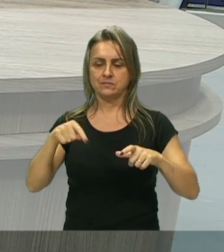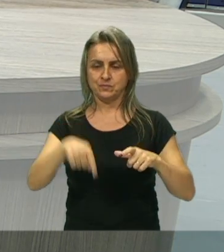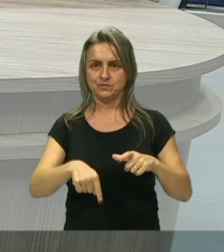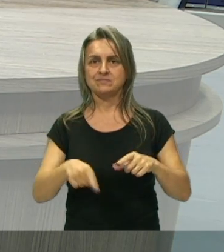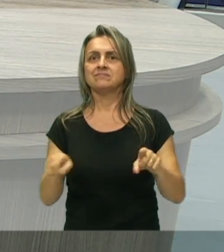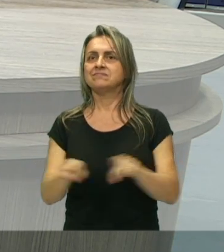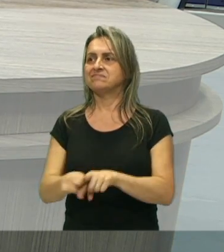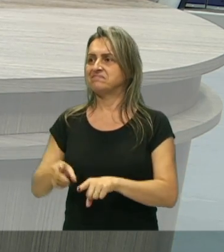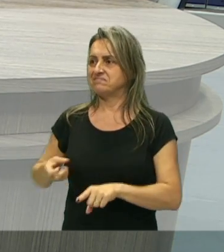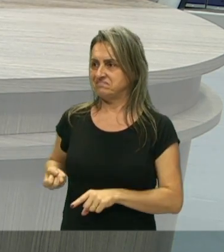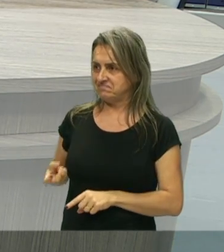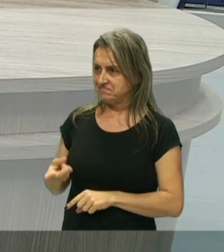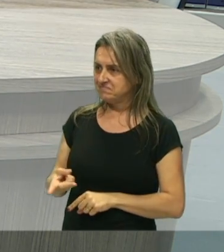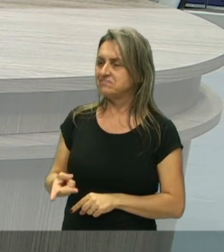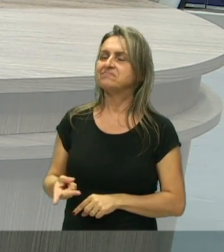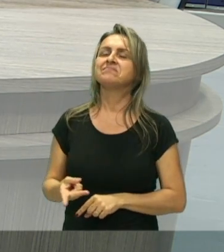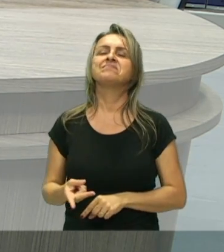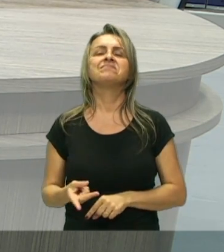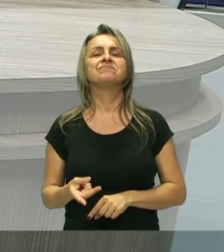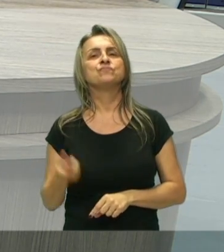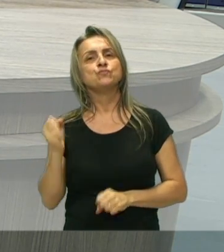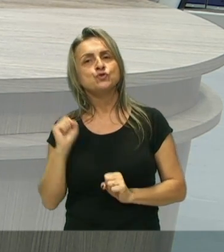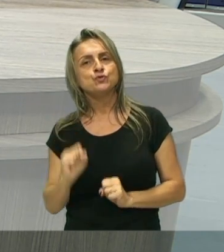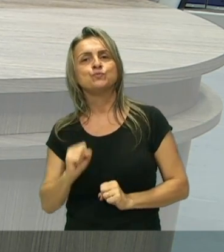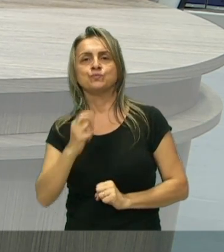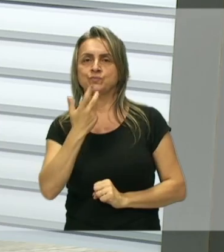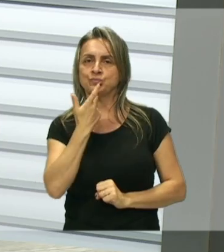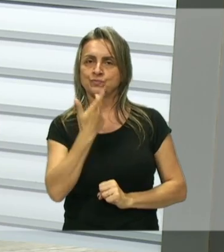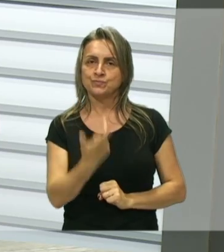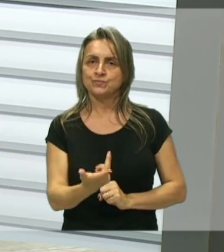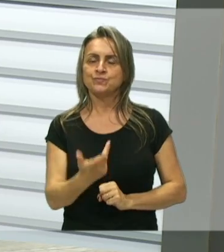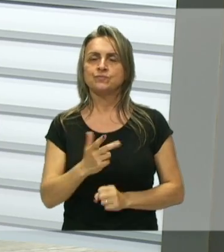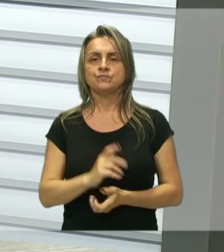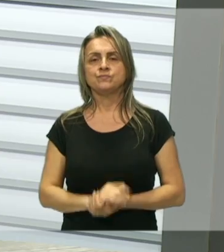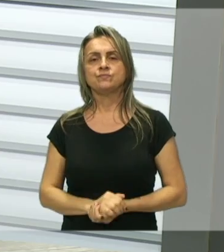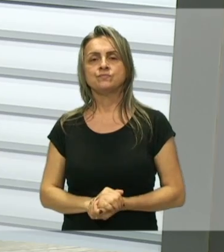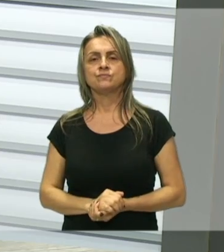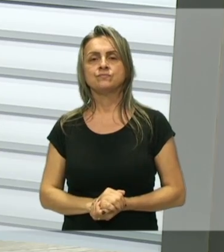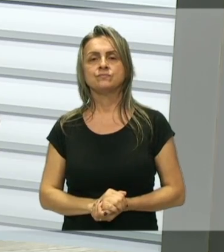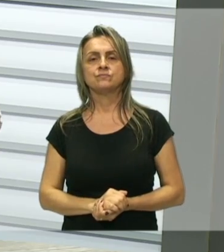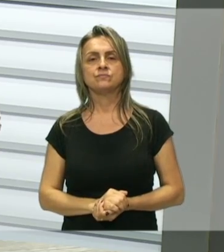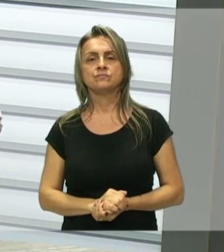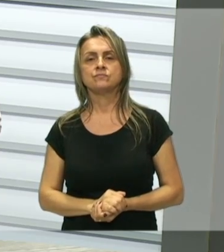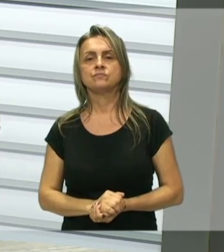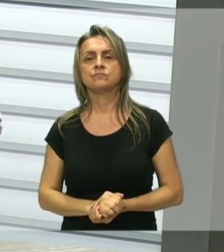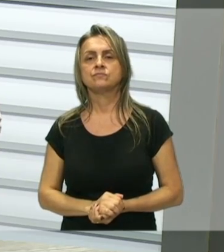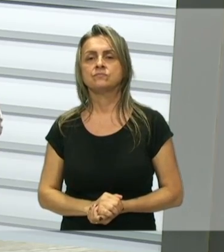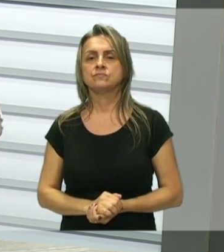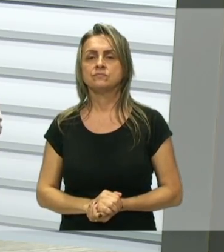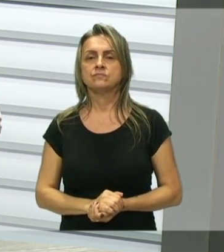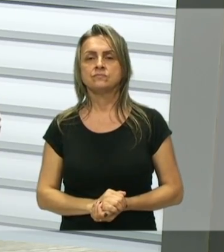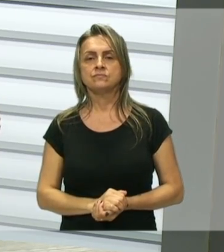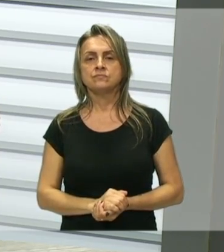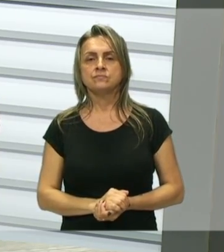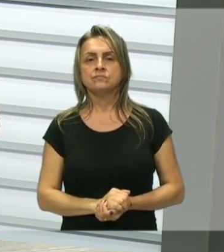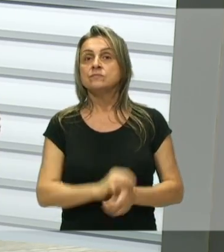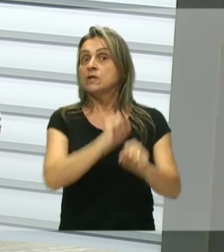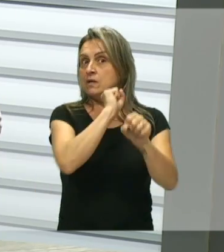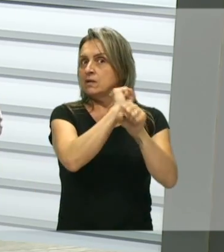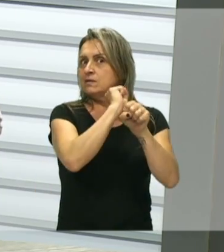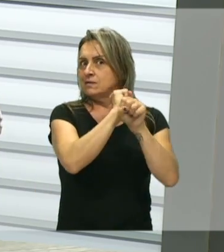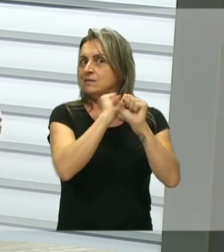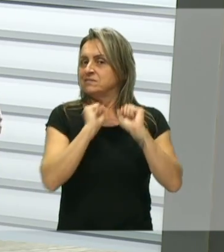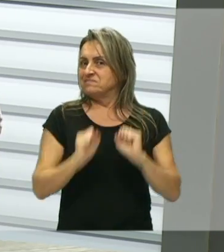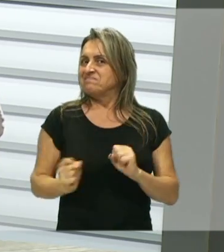oportunidade de levar a nossa fala, né? E esperamos que a gente ainda tenha mais